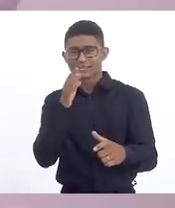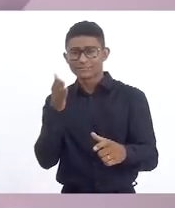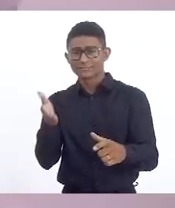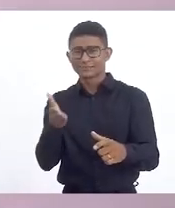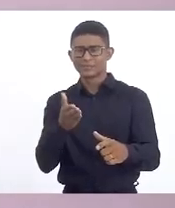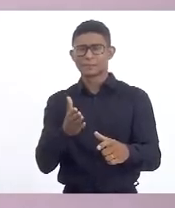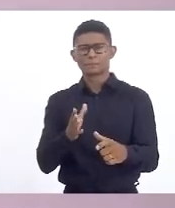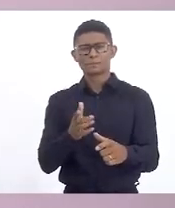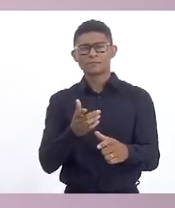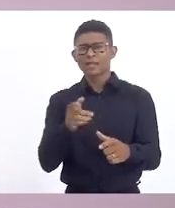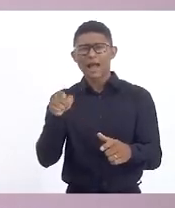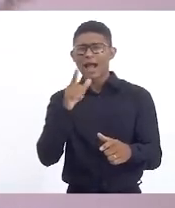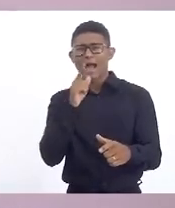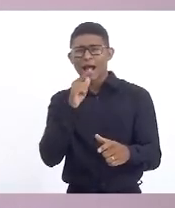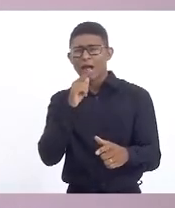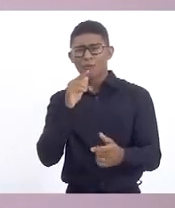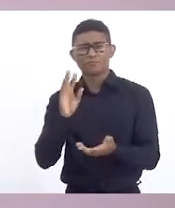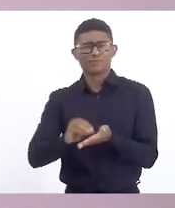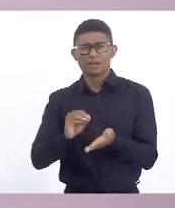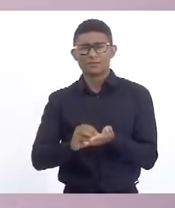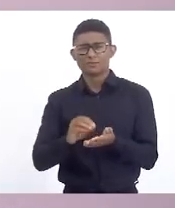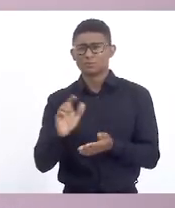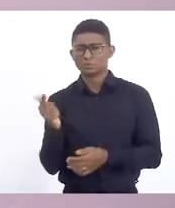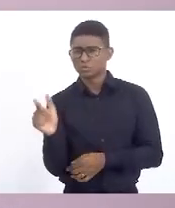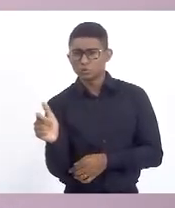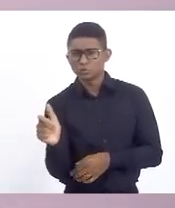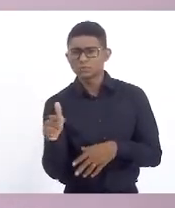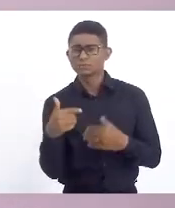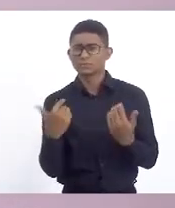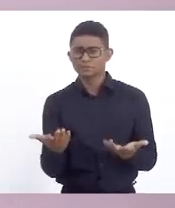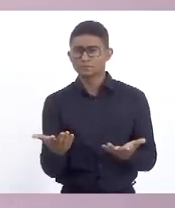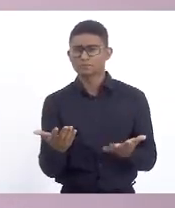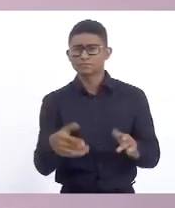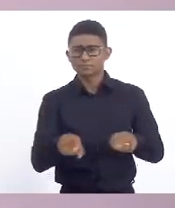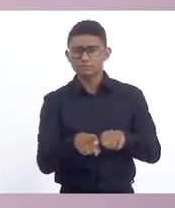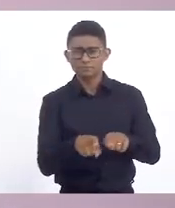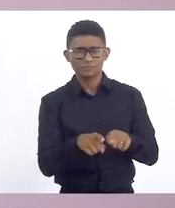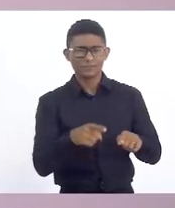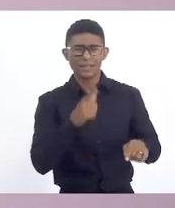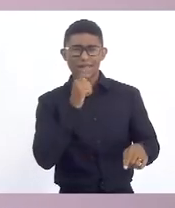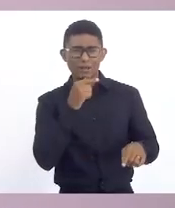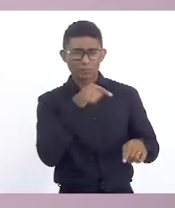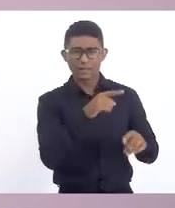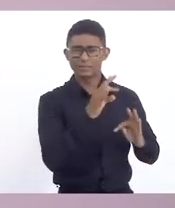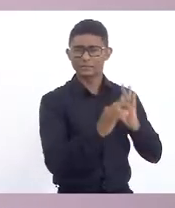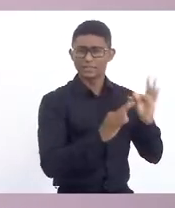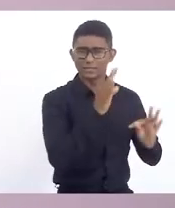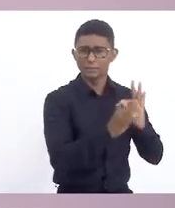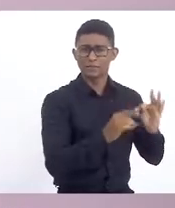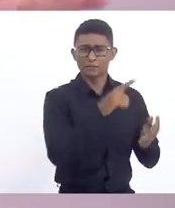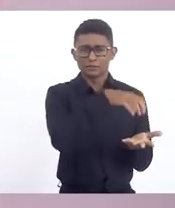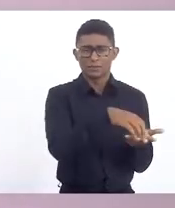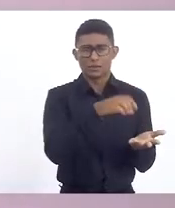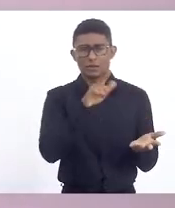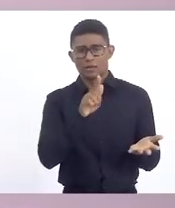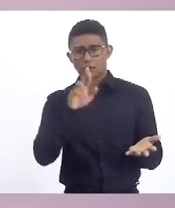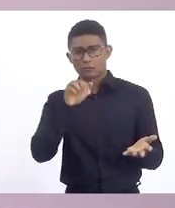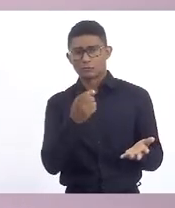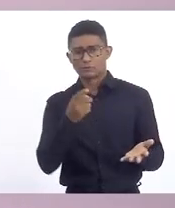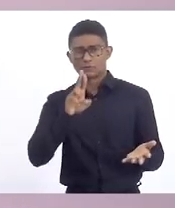mais necessitadas não têm água. Da mesma forma, você tem a produção e tratamento da água na estação do Guandu, que é em Nova